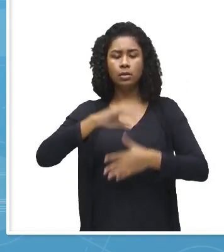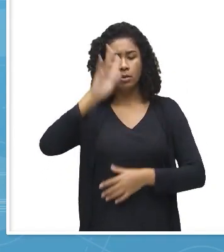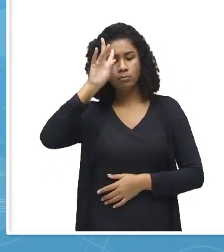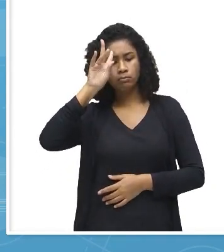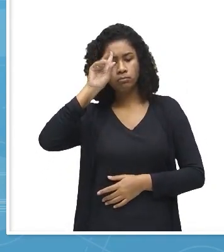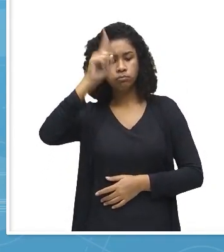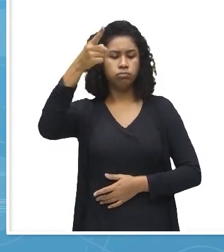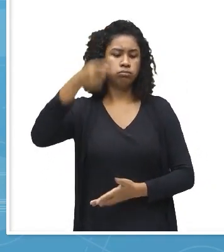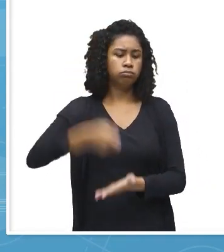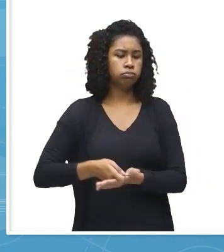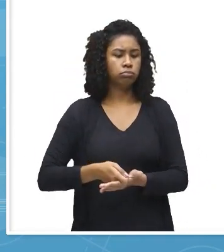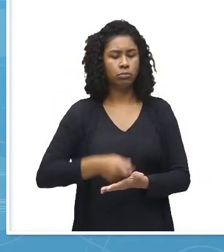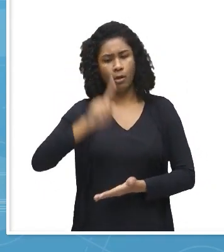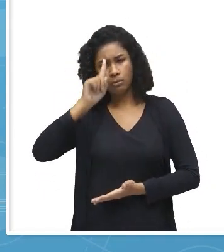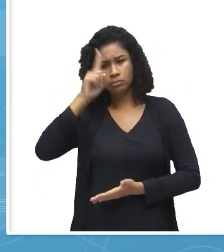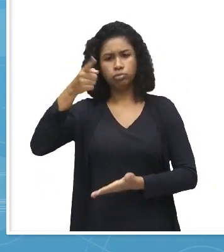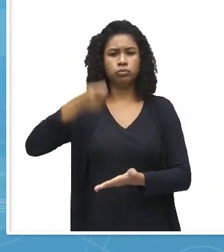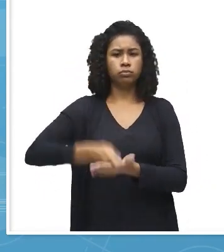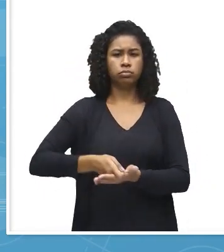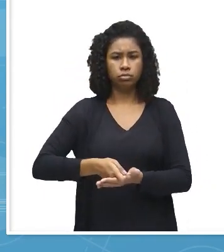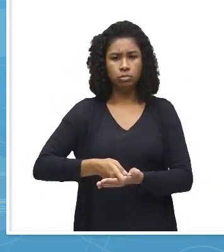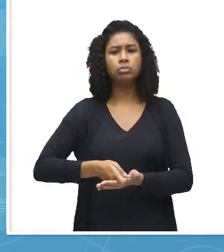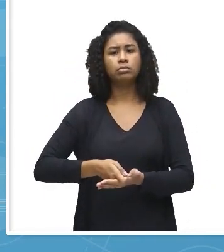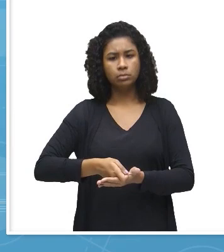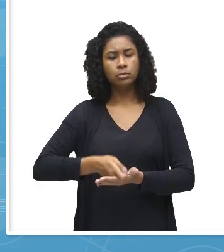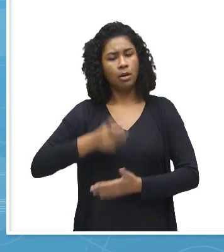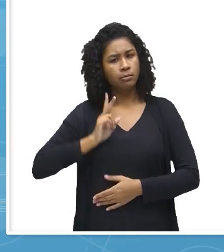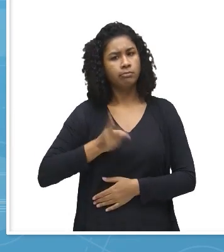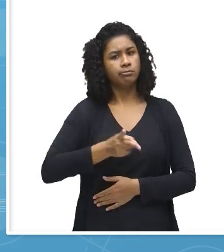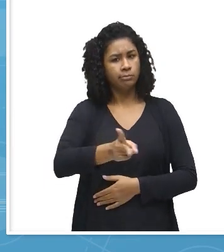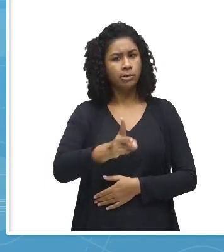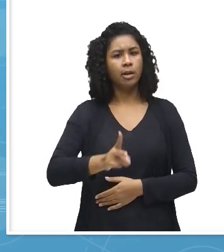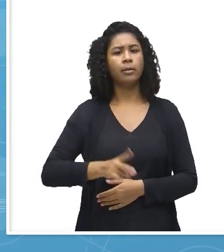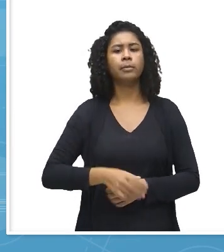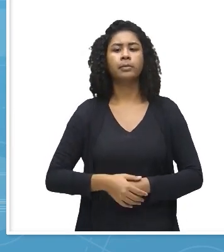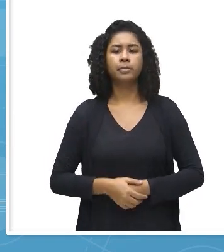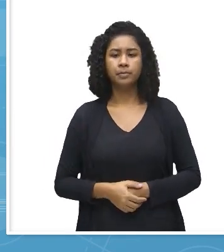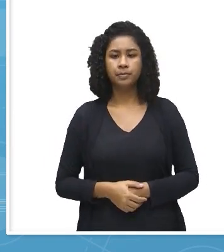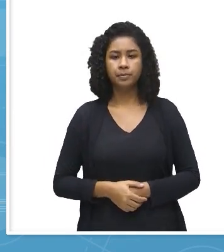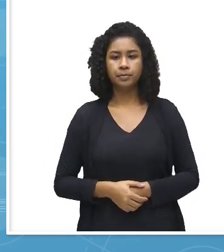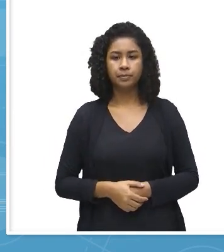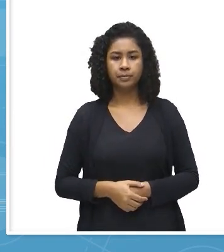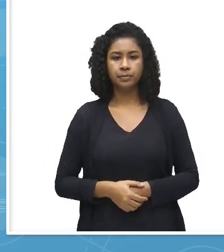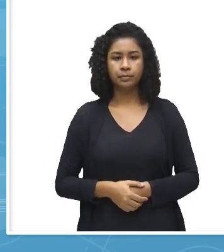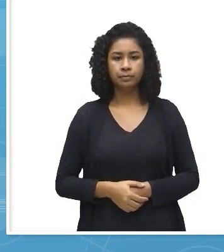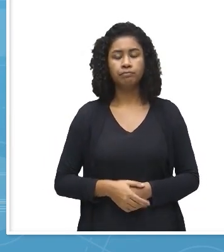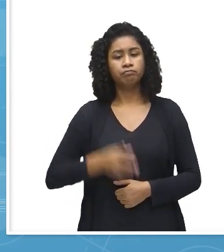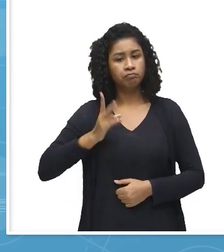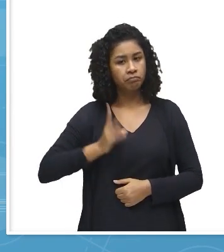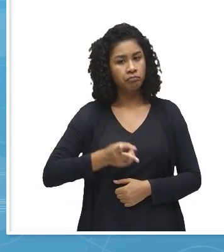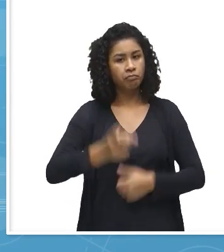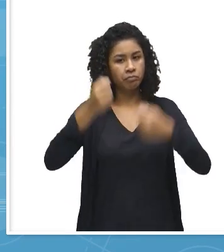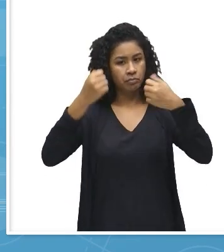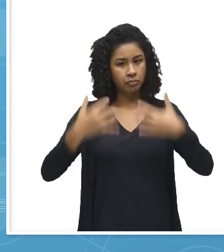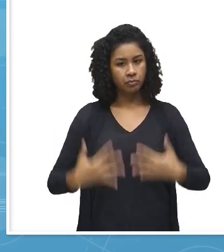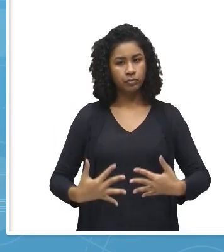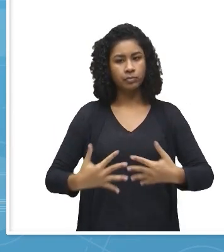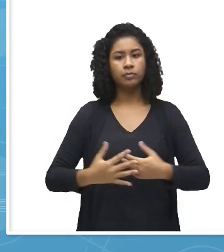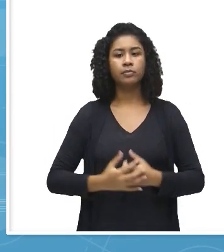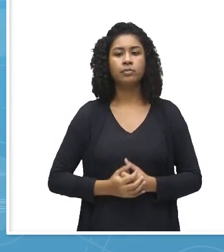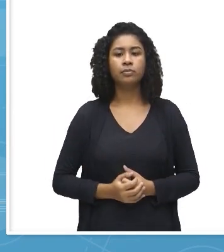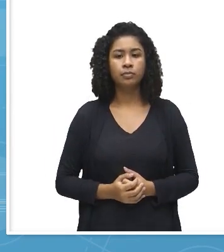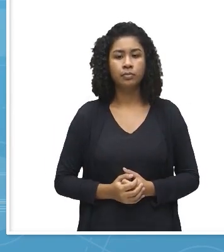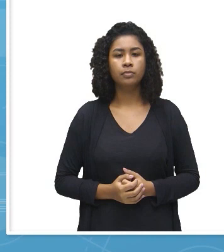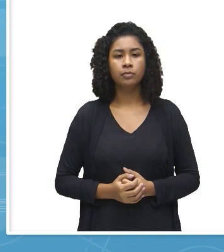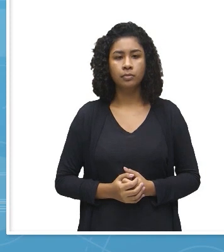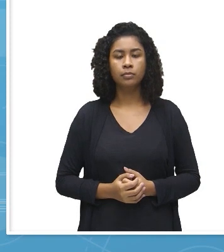Então, a sociedade patriarcal, ela tem a figura masculina como a liderança maior. Então, vamos continuar aí. As